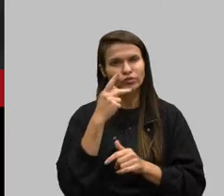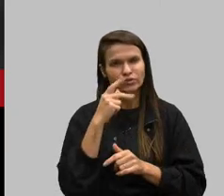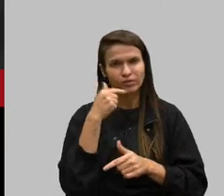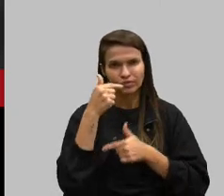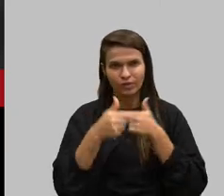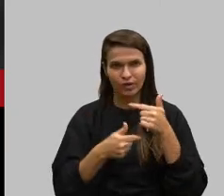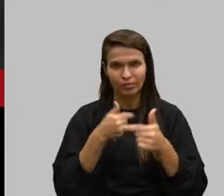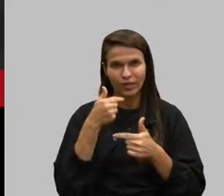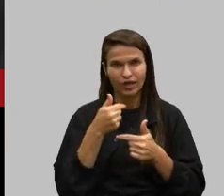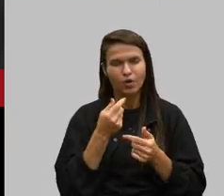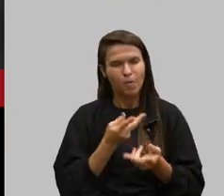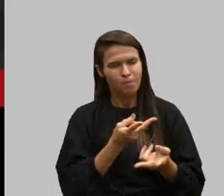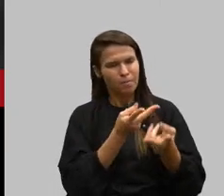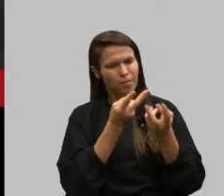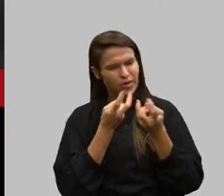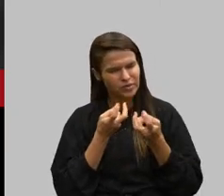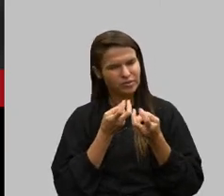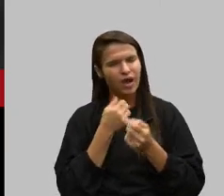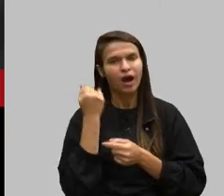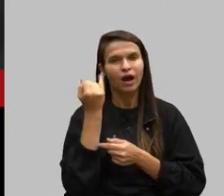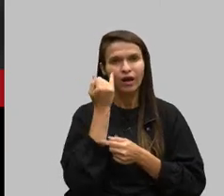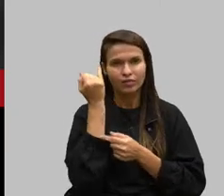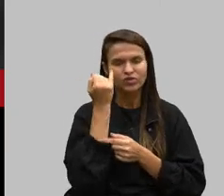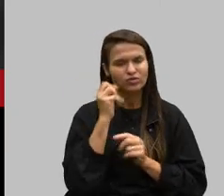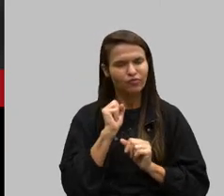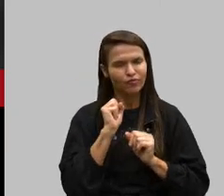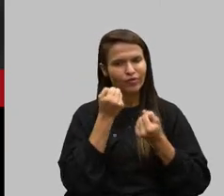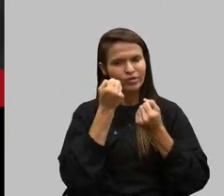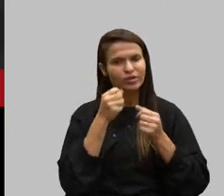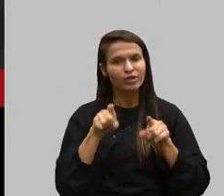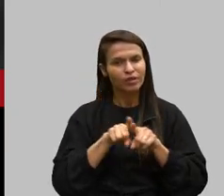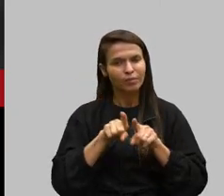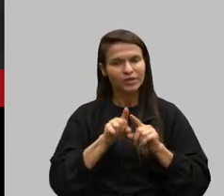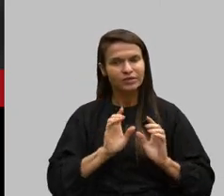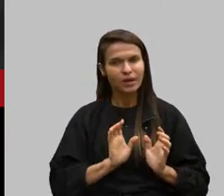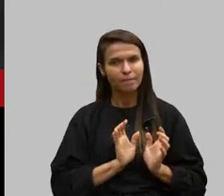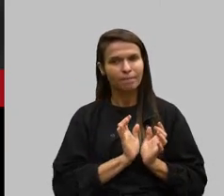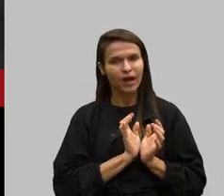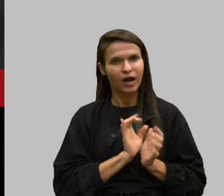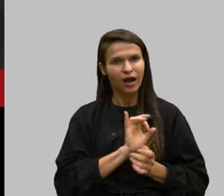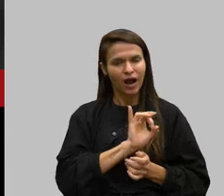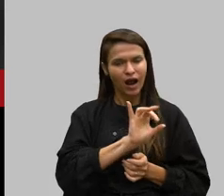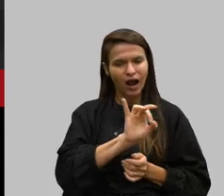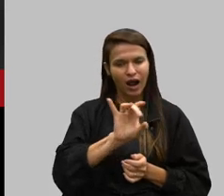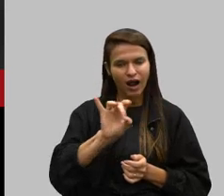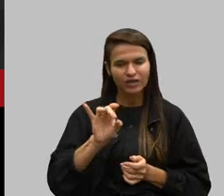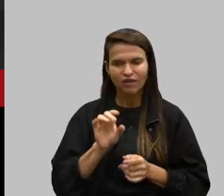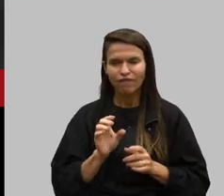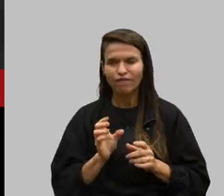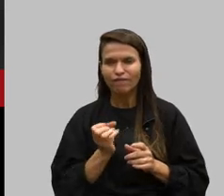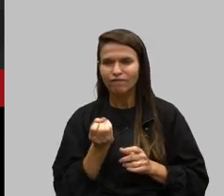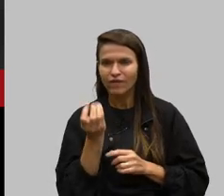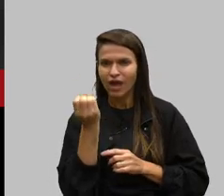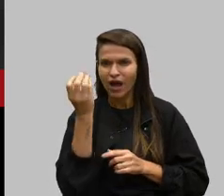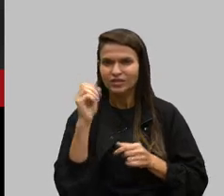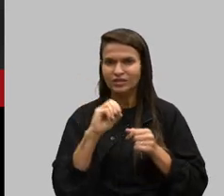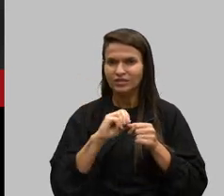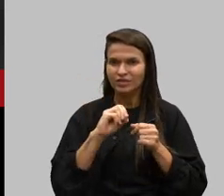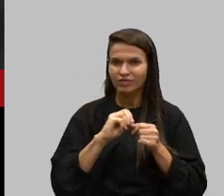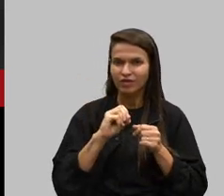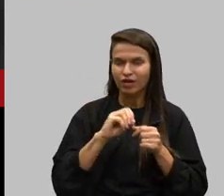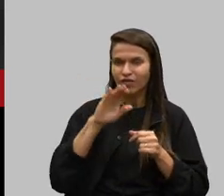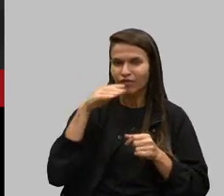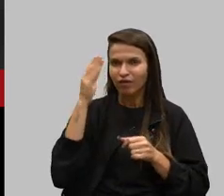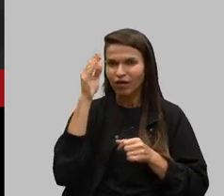aquilo ali eu vi da importância que esse fortalecimento também das rapaz cada viagem que você faz de internacional com o